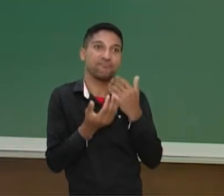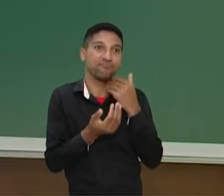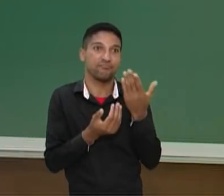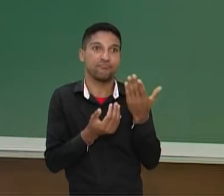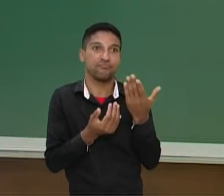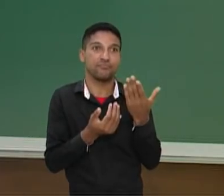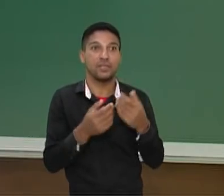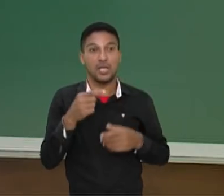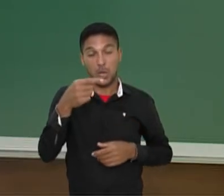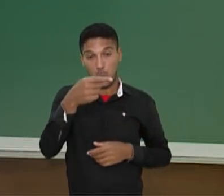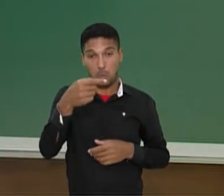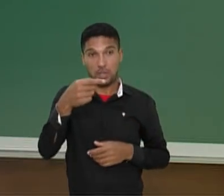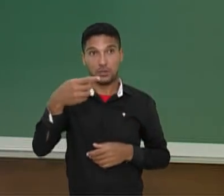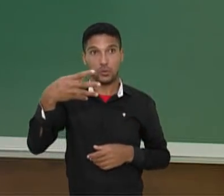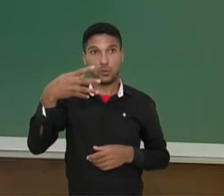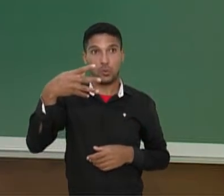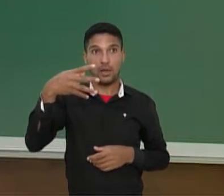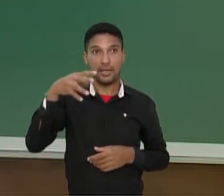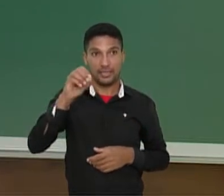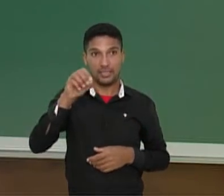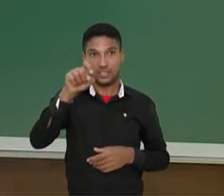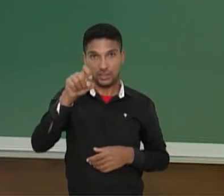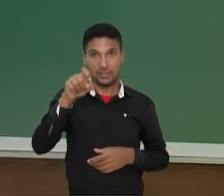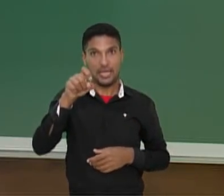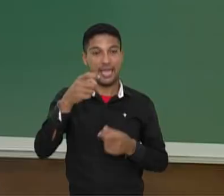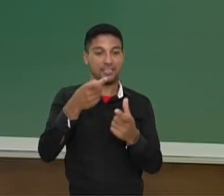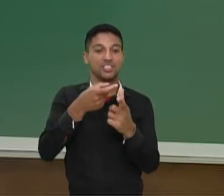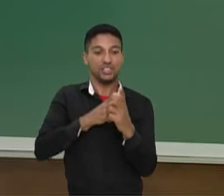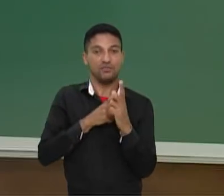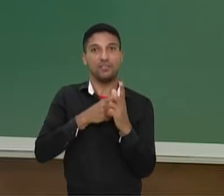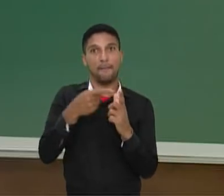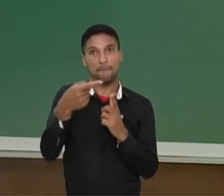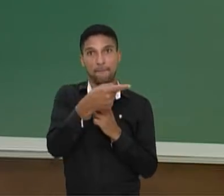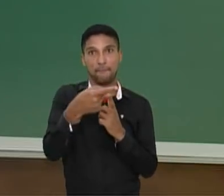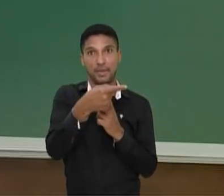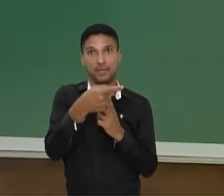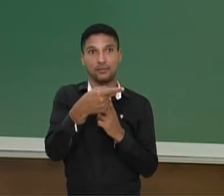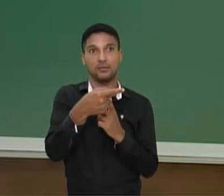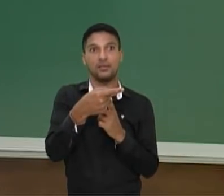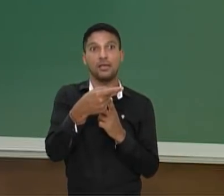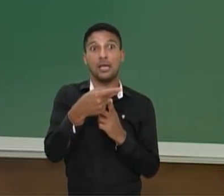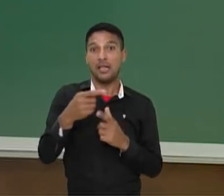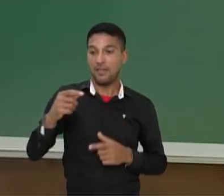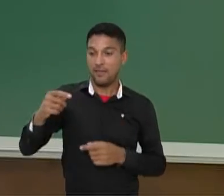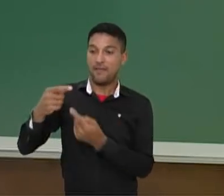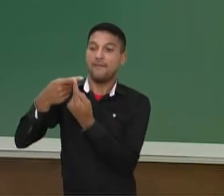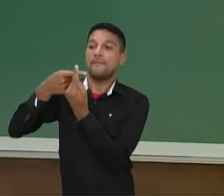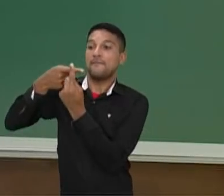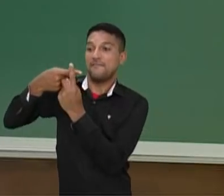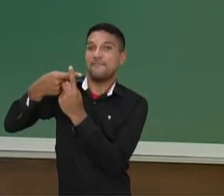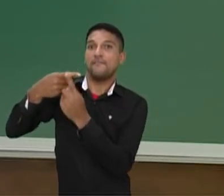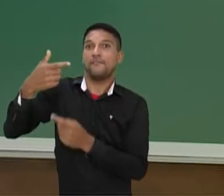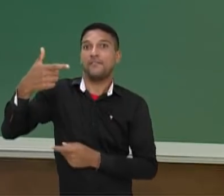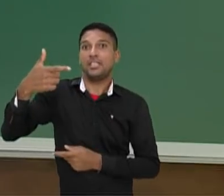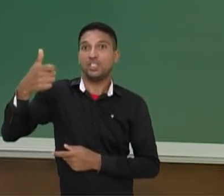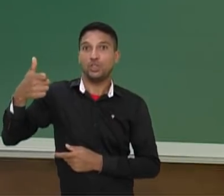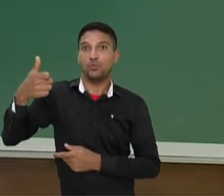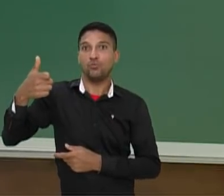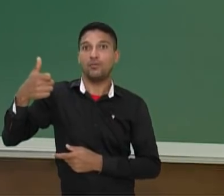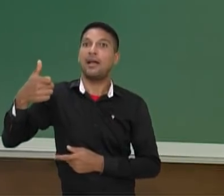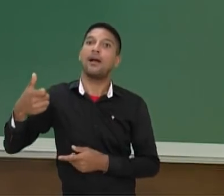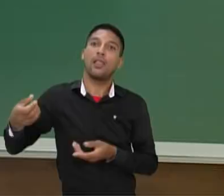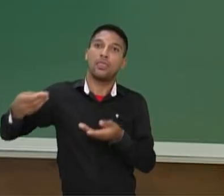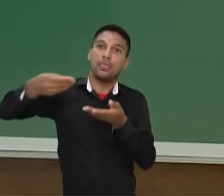Devo 40, mas eu tenho 21, pago o que eu tô devendo, mas aí eu ainda fico devendo 19,